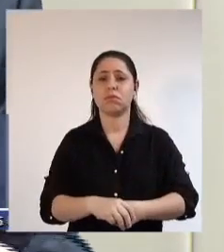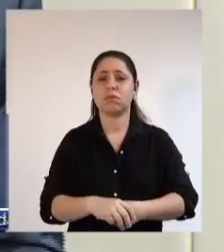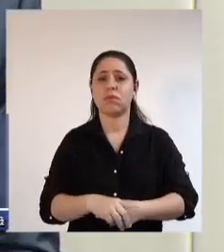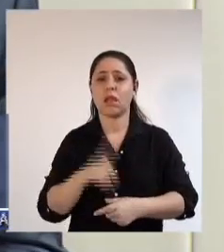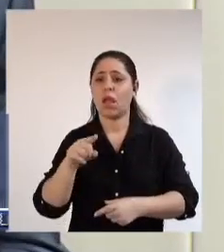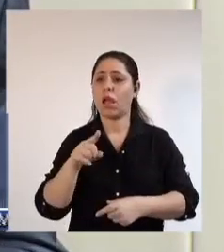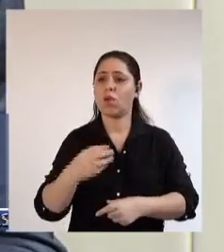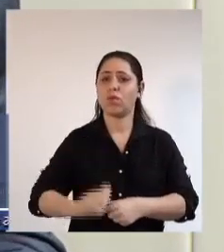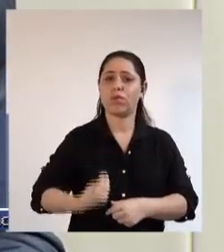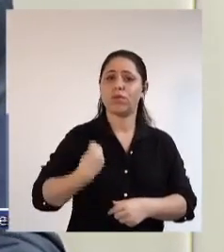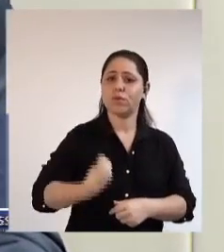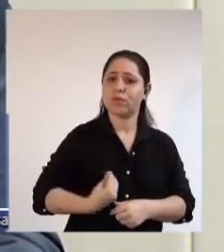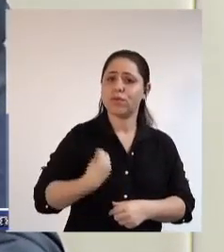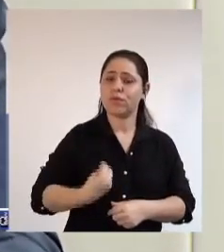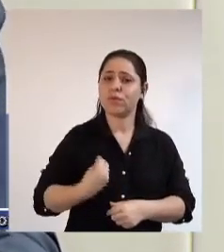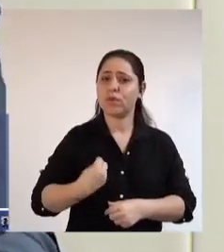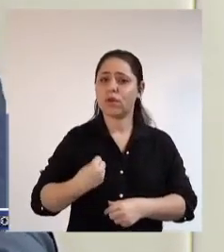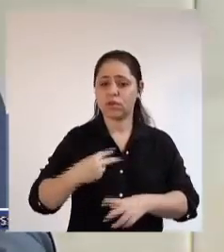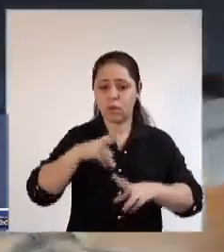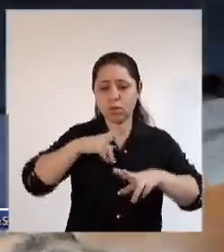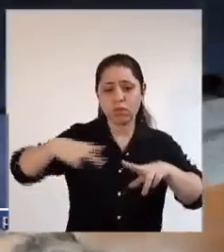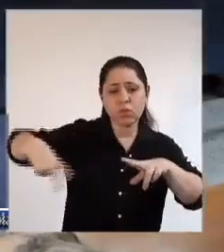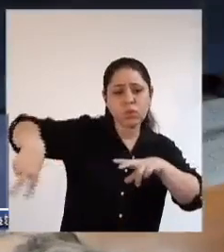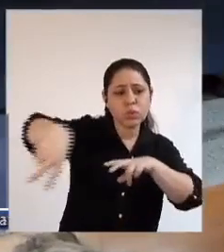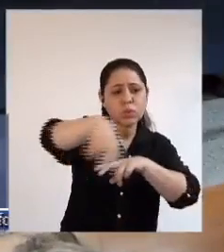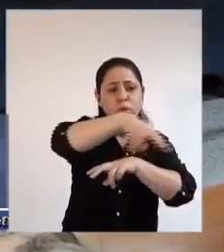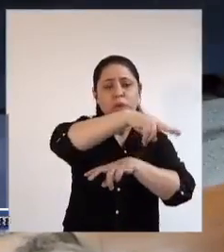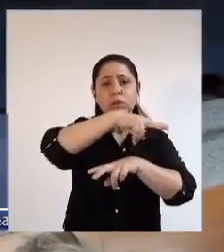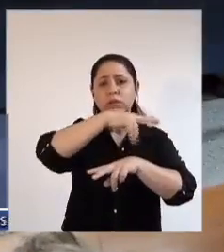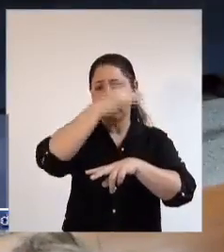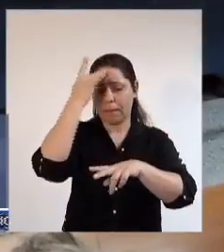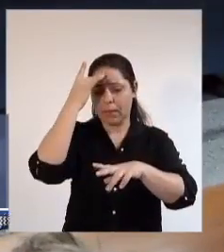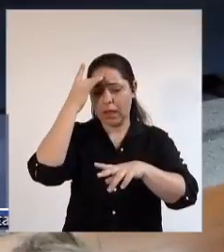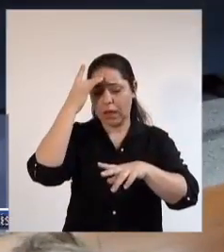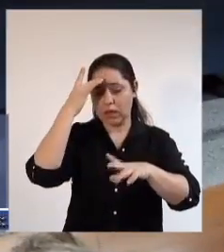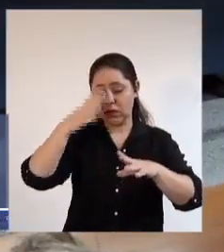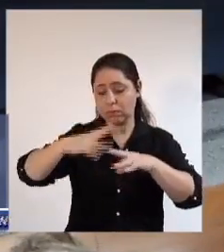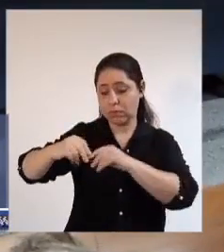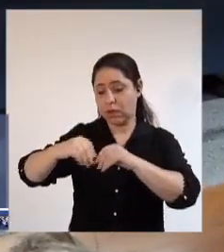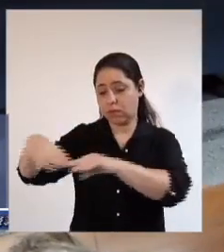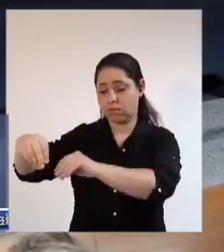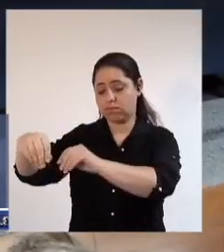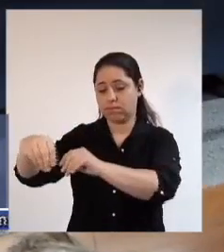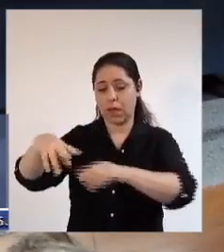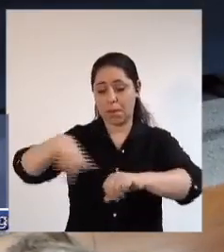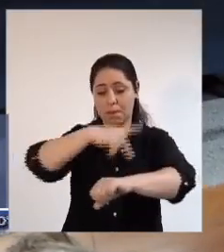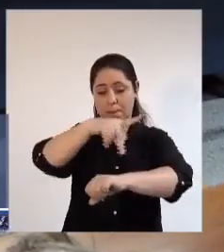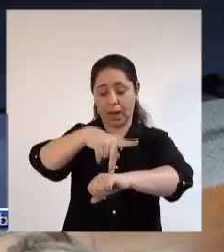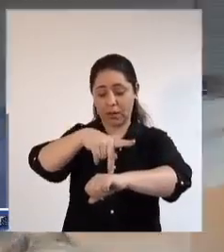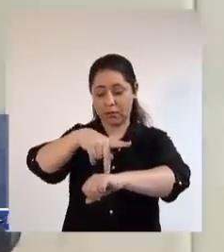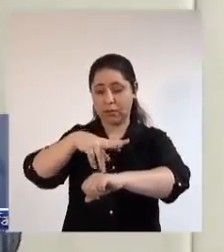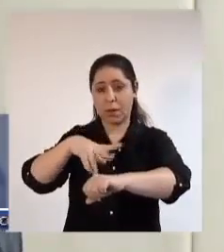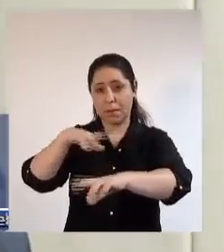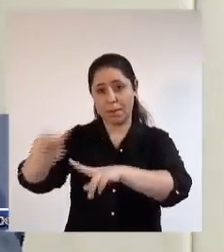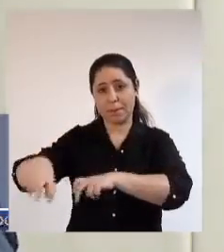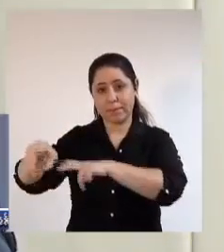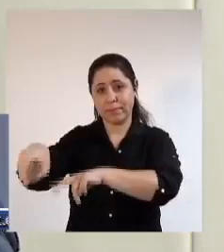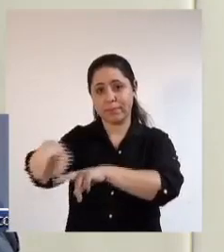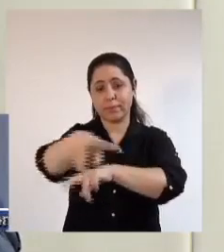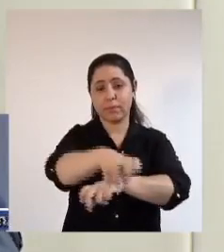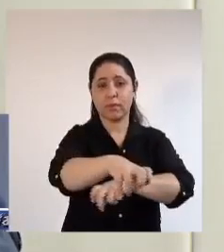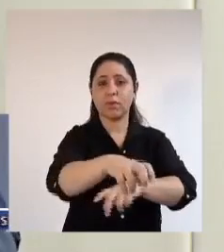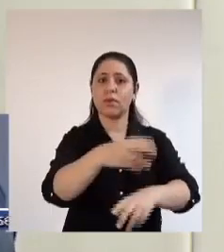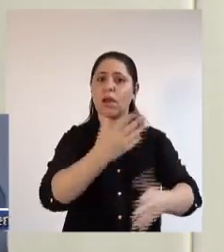do convívio com a com o entorno do parque os convidados rurais que estão no entorno dos parques a questão do relacionamento com os